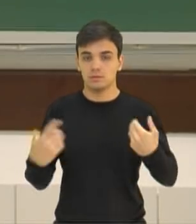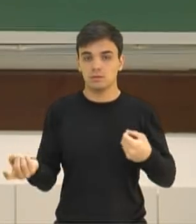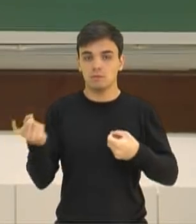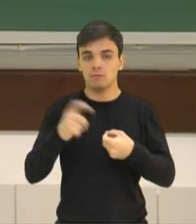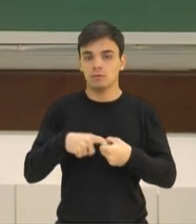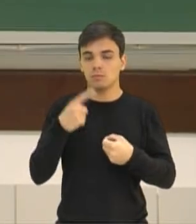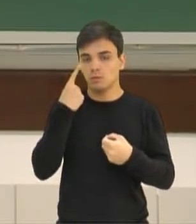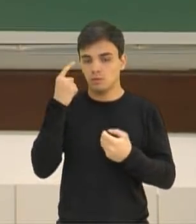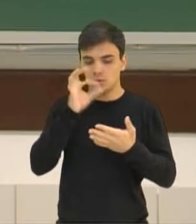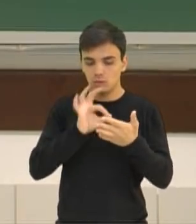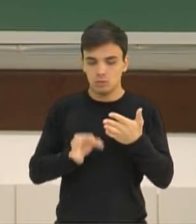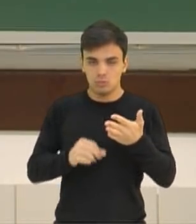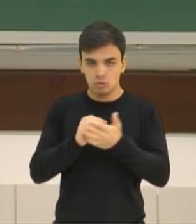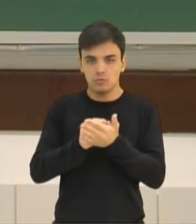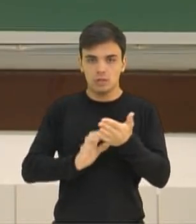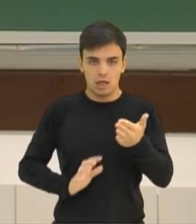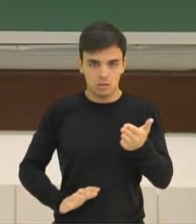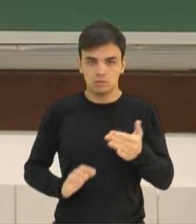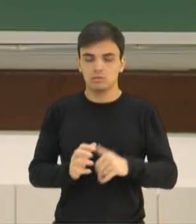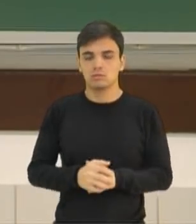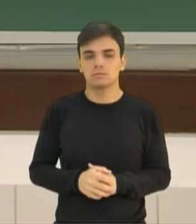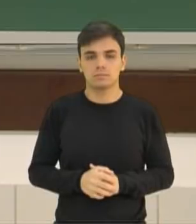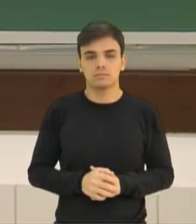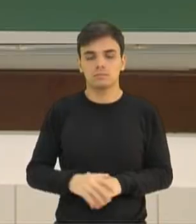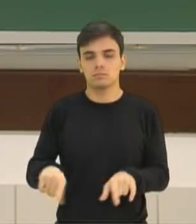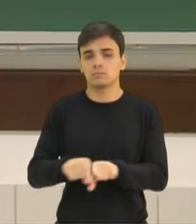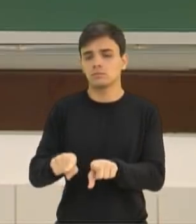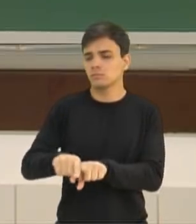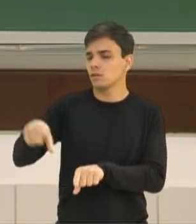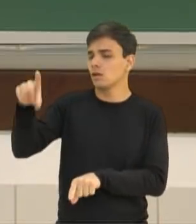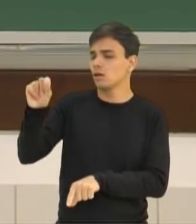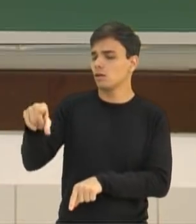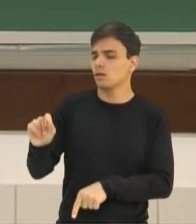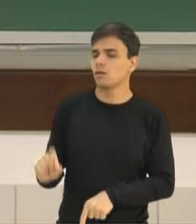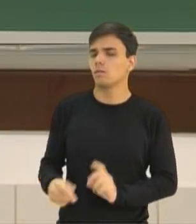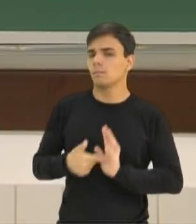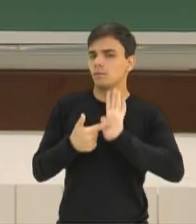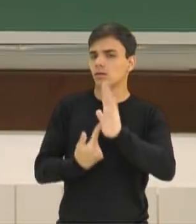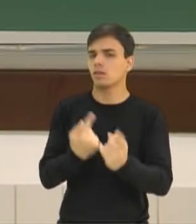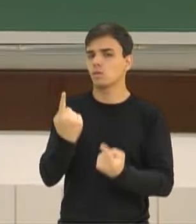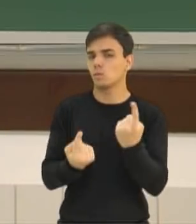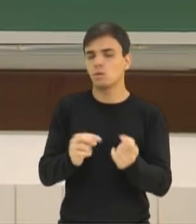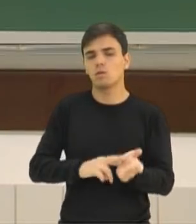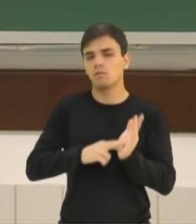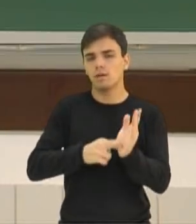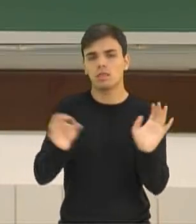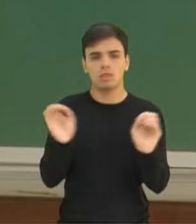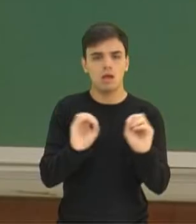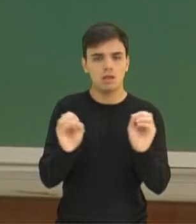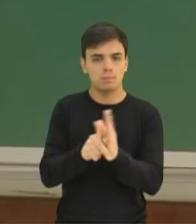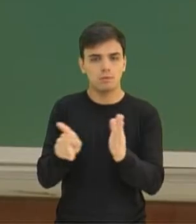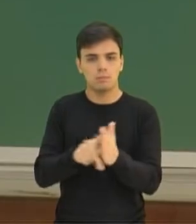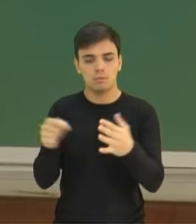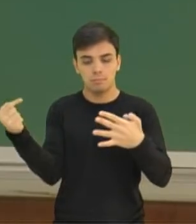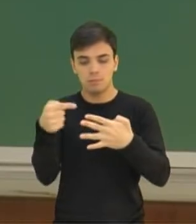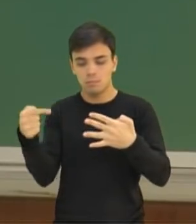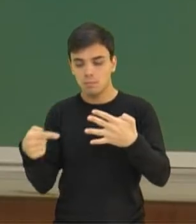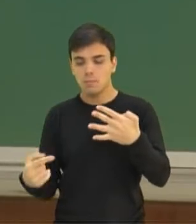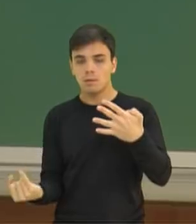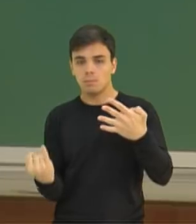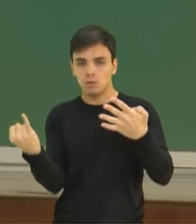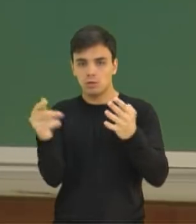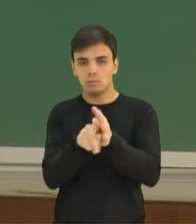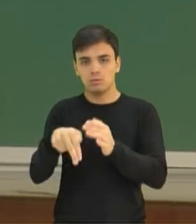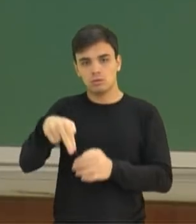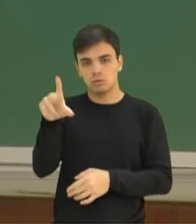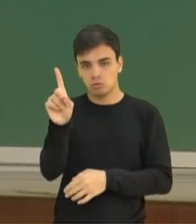Voltamos então ali com a correção do exercício. Das alternativas apresentadas ali, qual não se refere a importantes dados da região